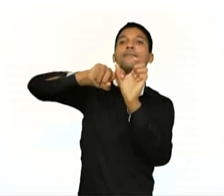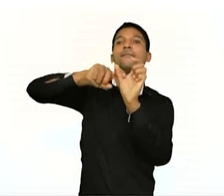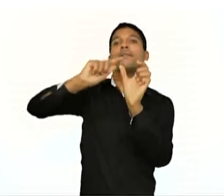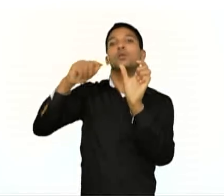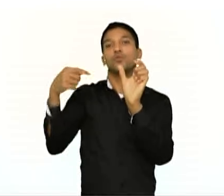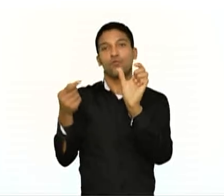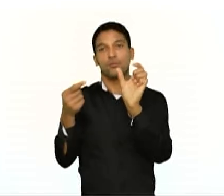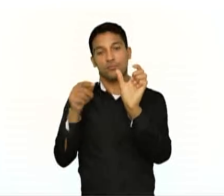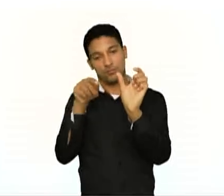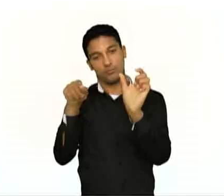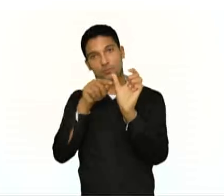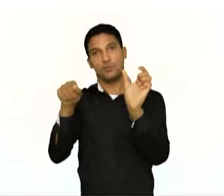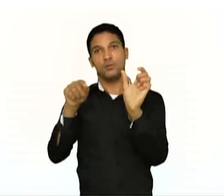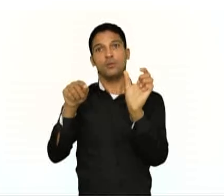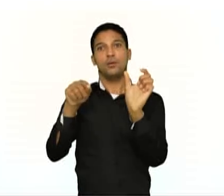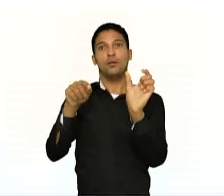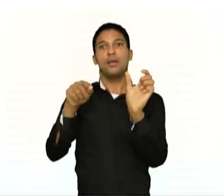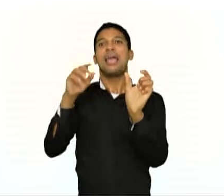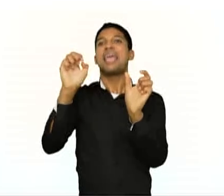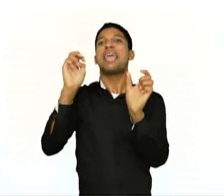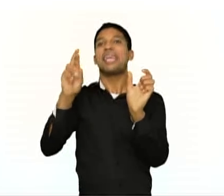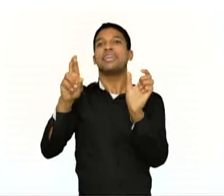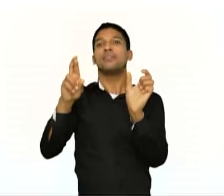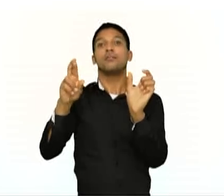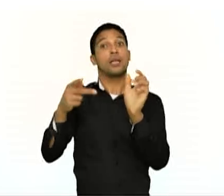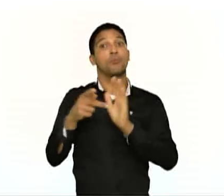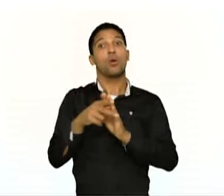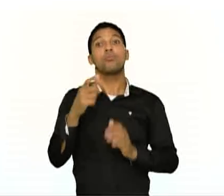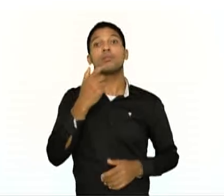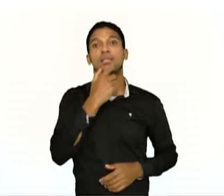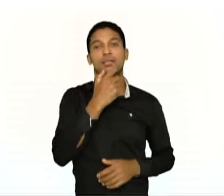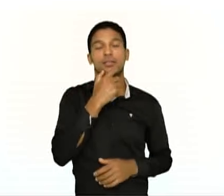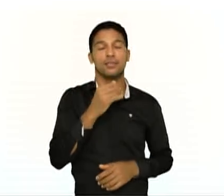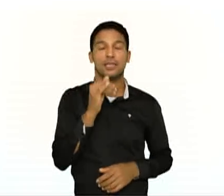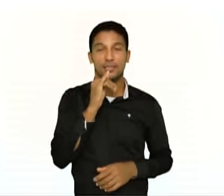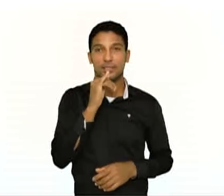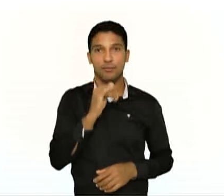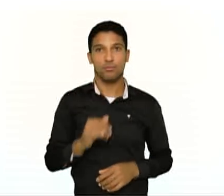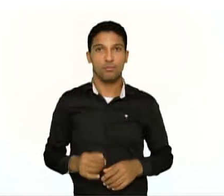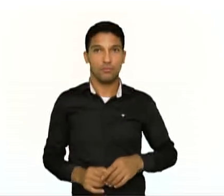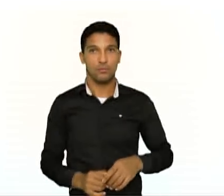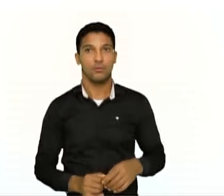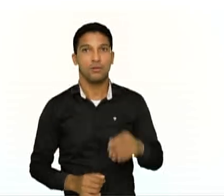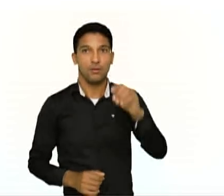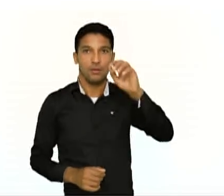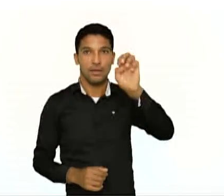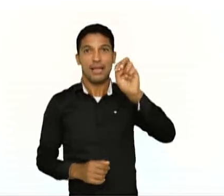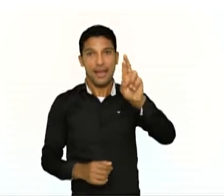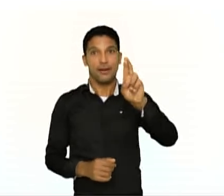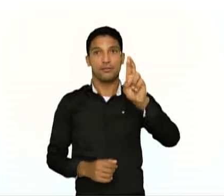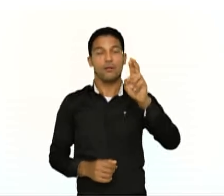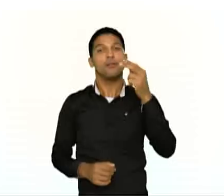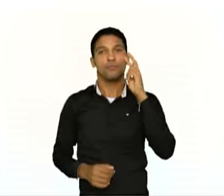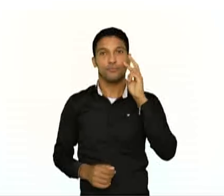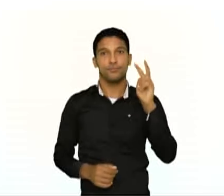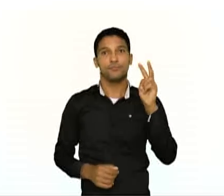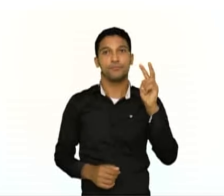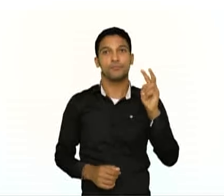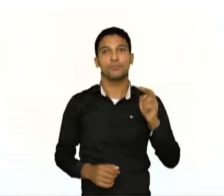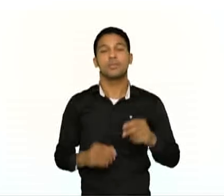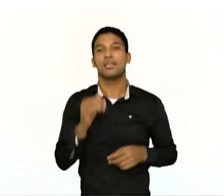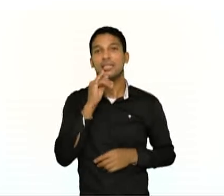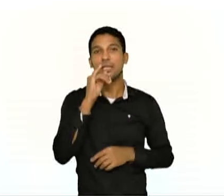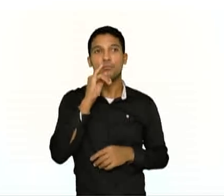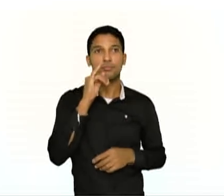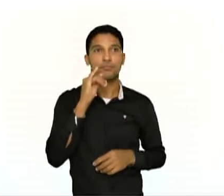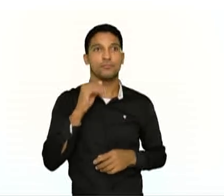do pintar. Então a palavra paint é pintar, né? Se eu quero dizer a pessoa que pinta é o pintor, o